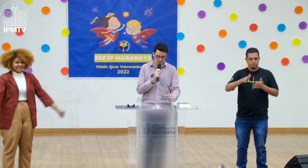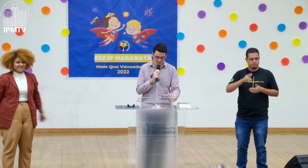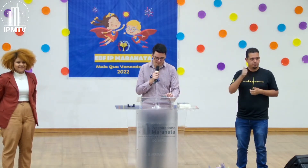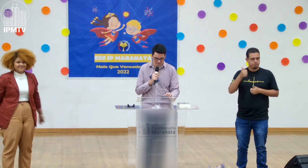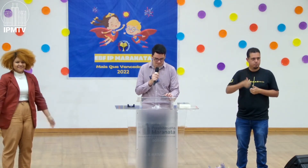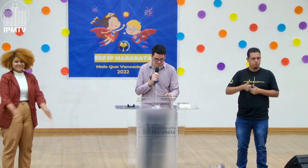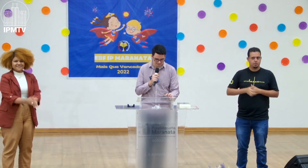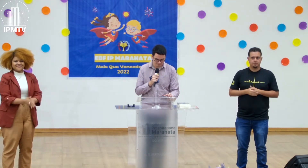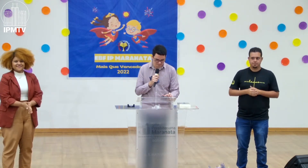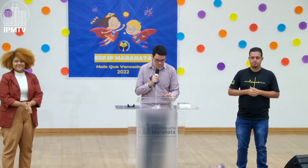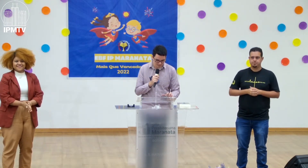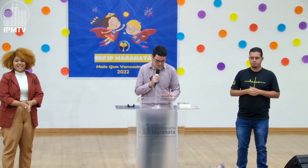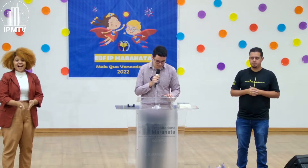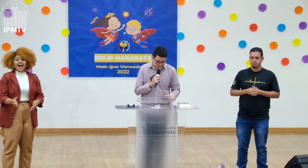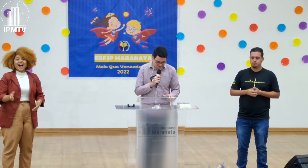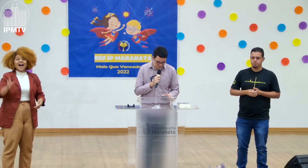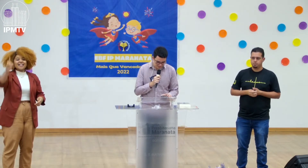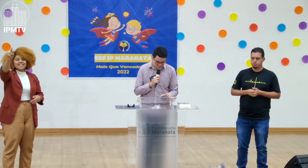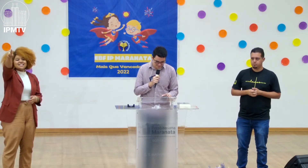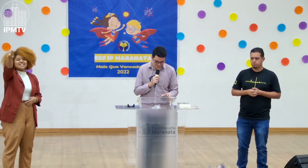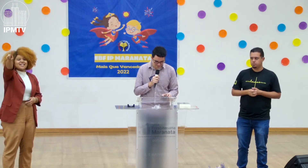Todo mundo tem?